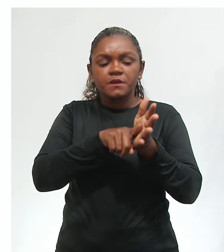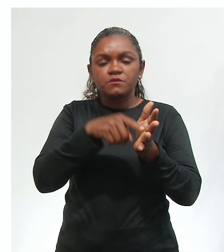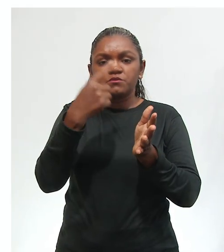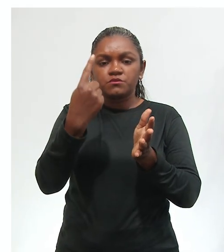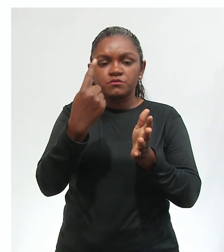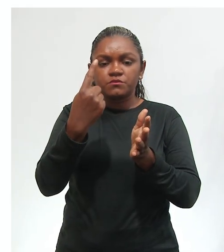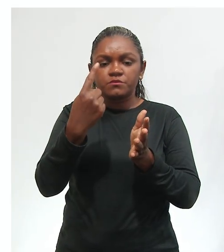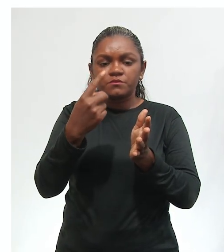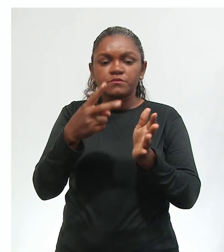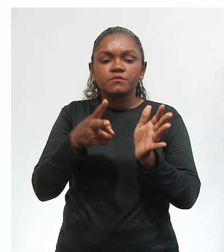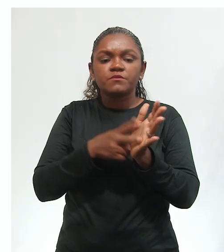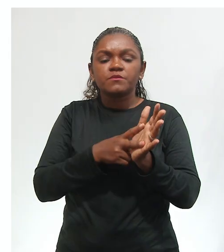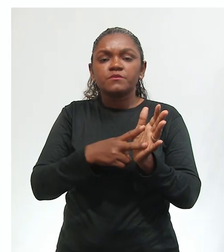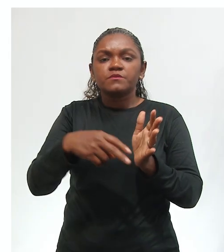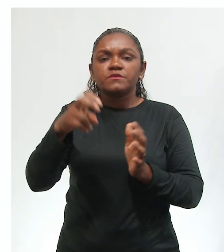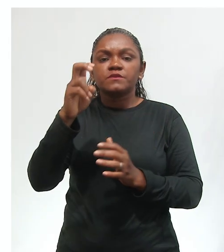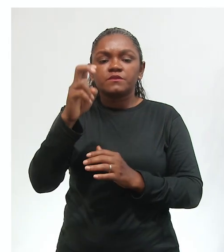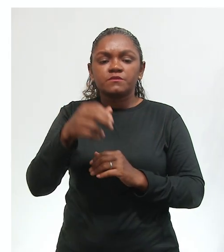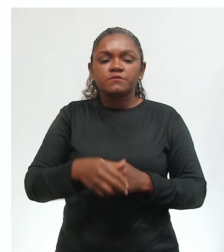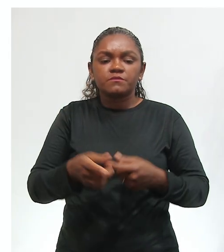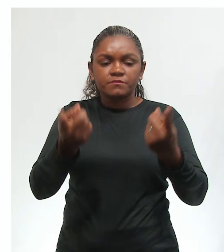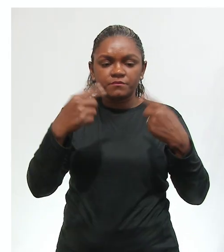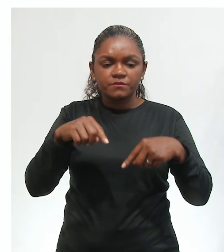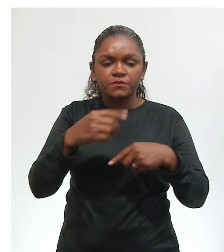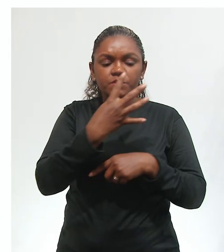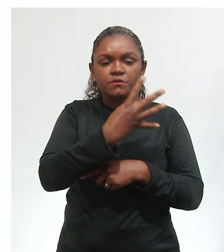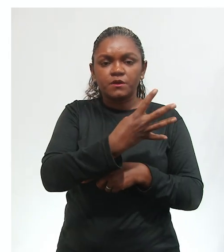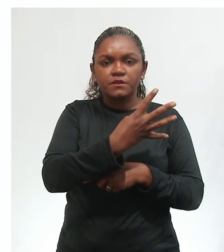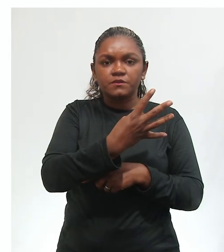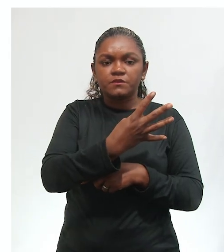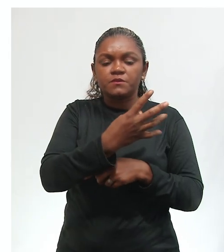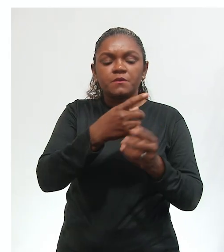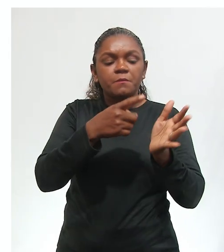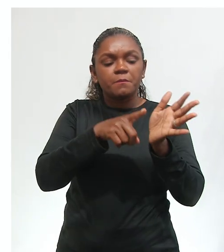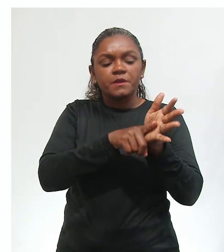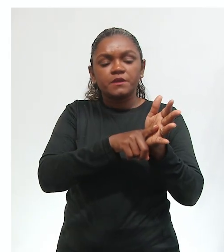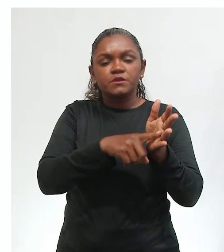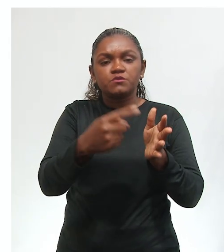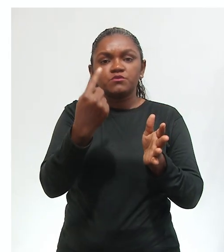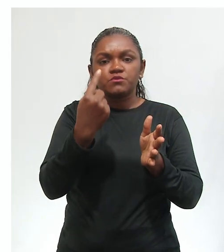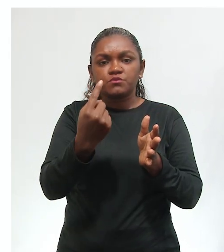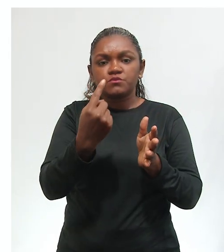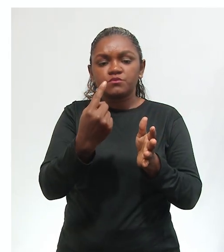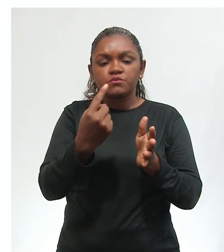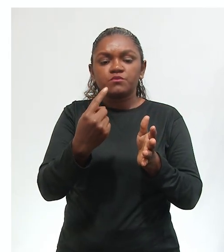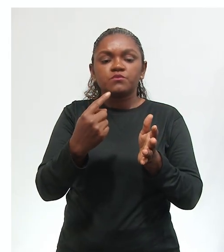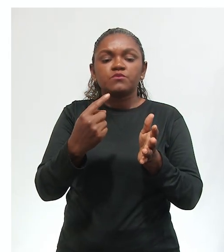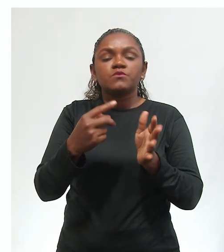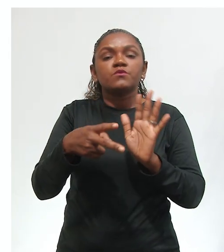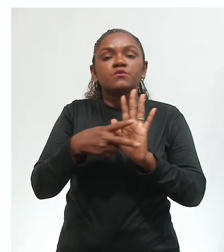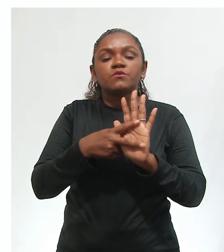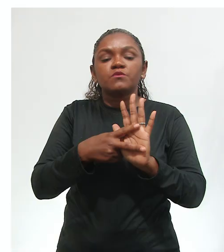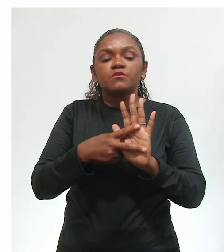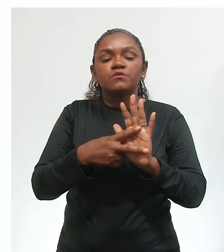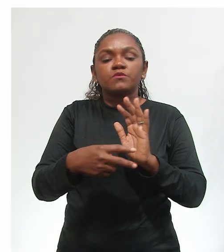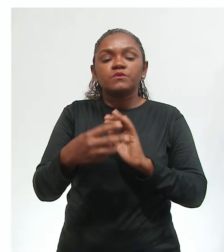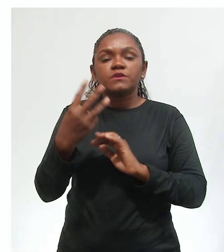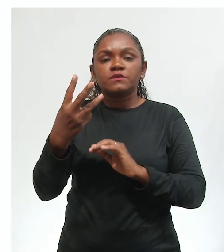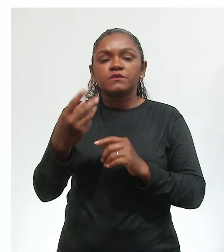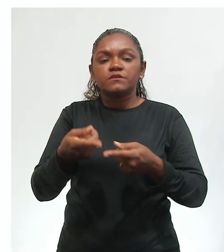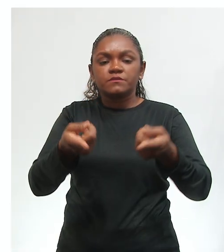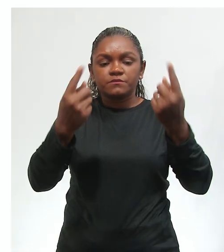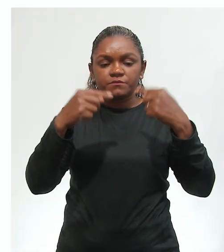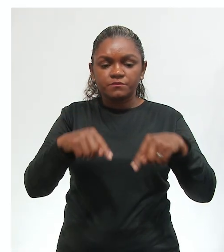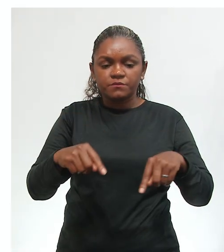4 menos 1, 3. Eu tirei um de cima e tirei um de baixo. 5 menos 3 também é 2.